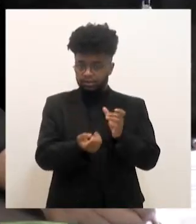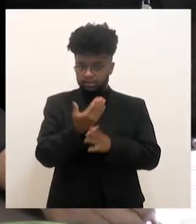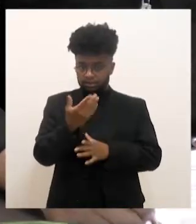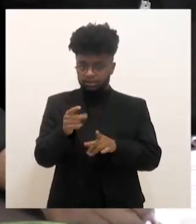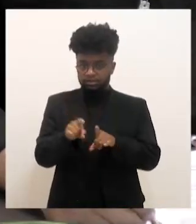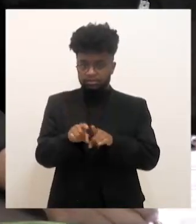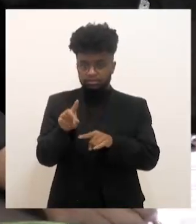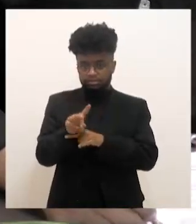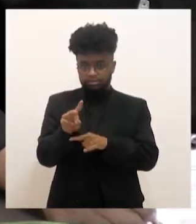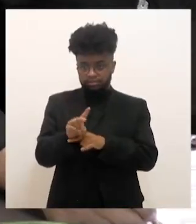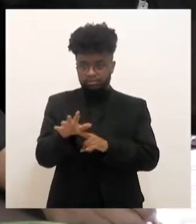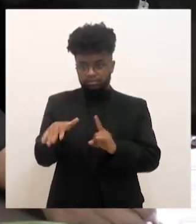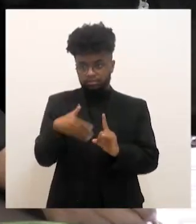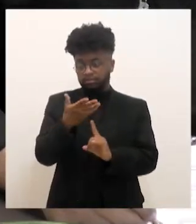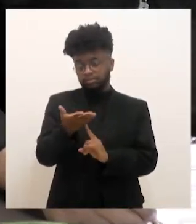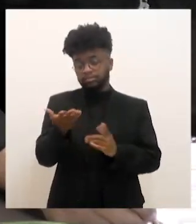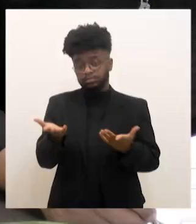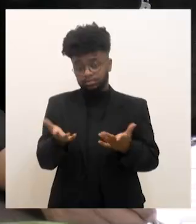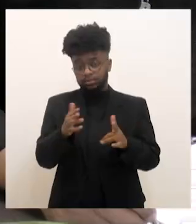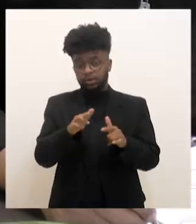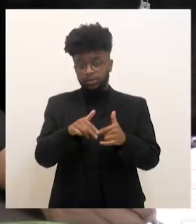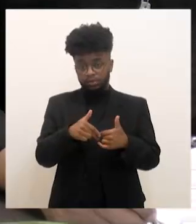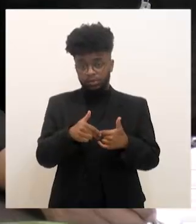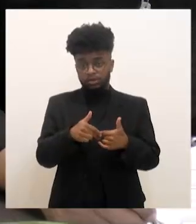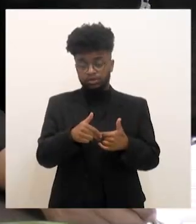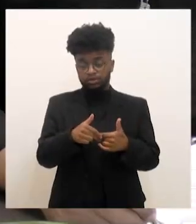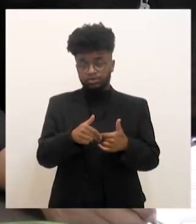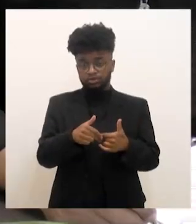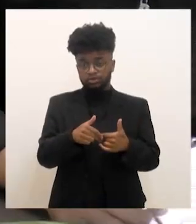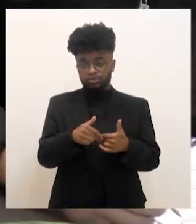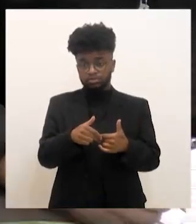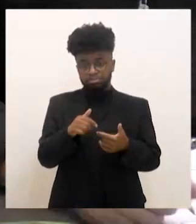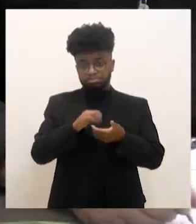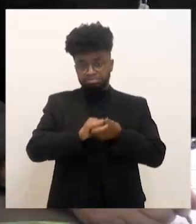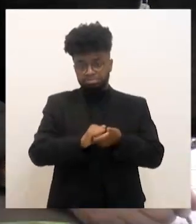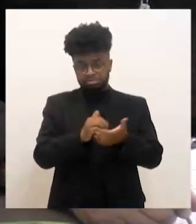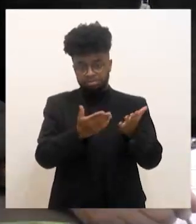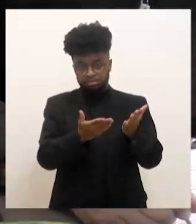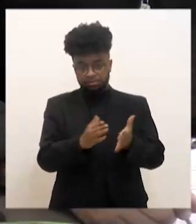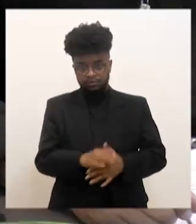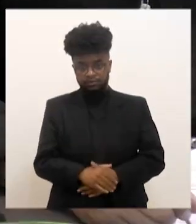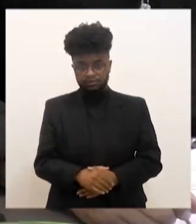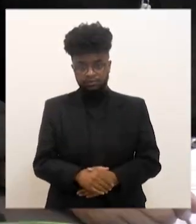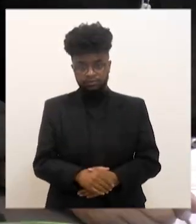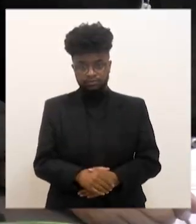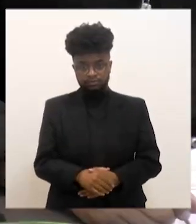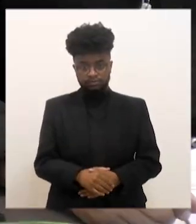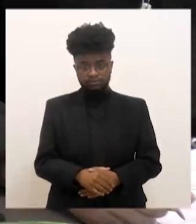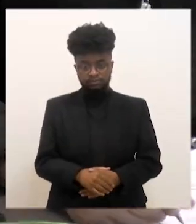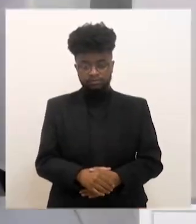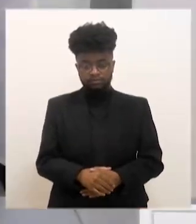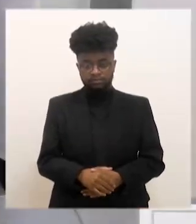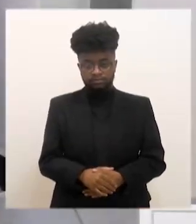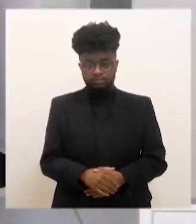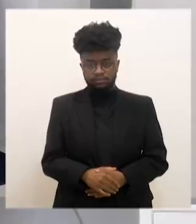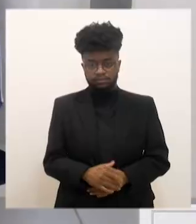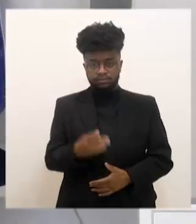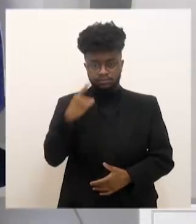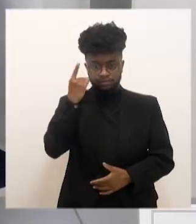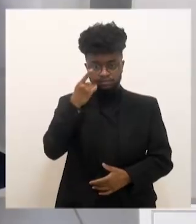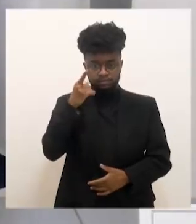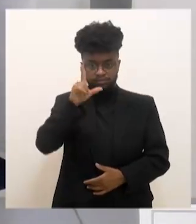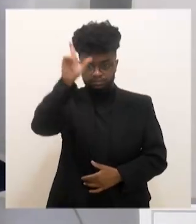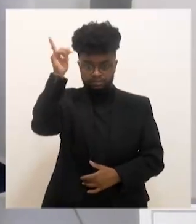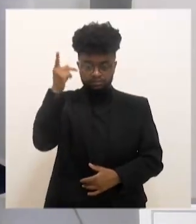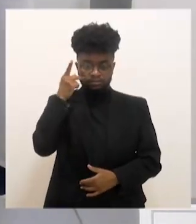de preservação, e, portanto, por esse ponto de vista, só tem que ser saudado. Presidente. Deputado Luiz Paulo. Bom,